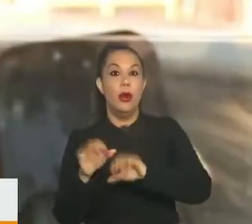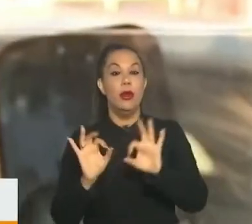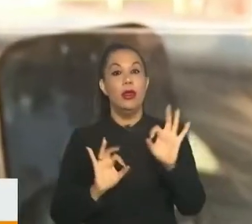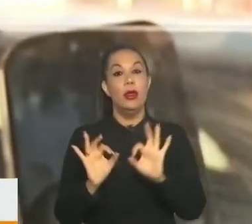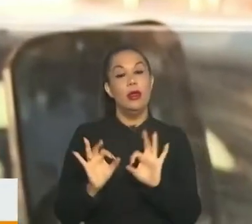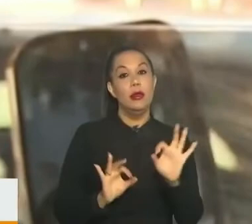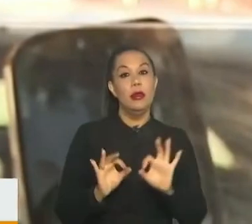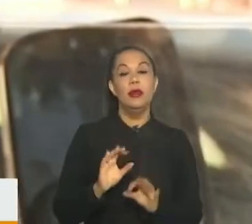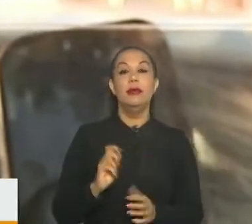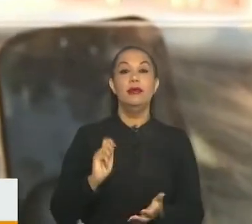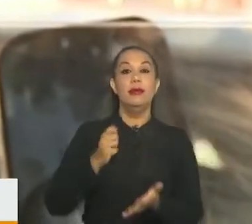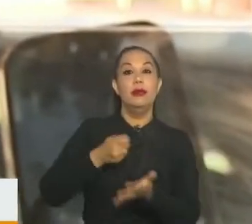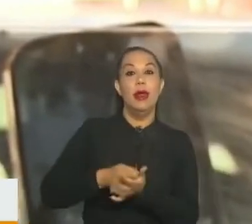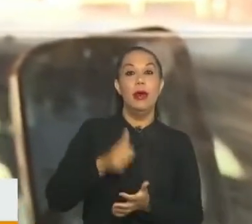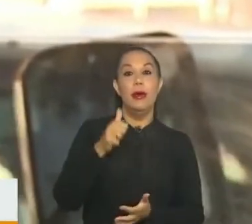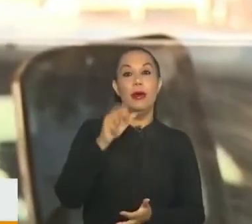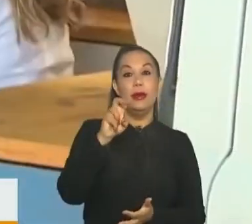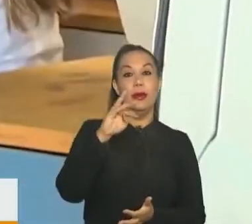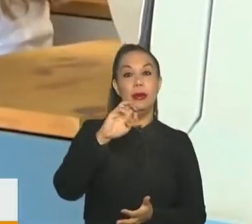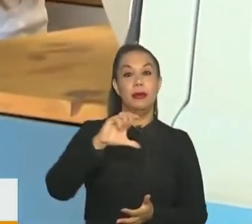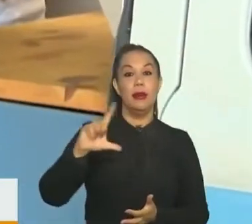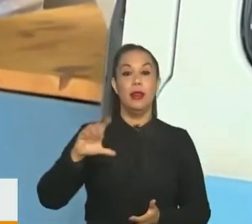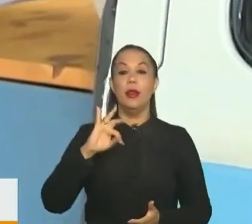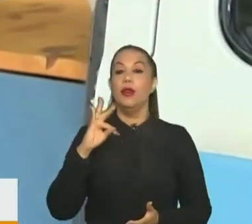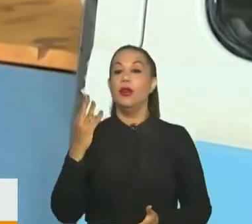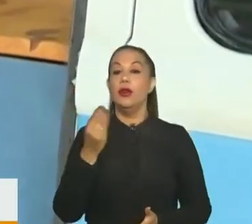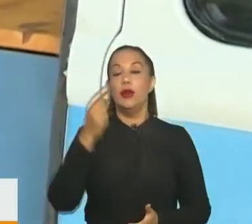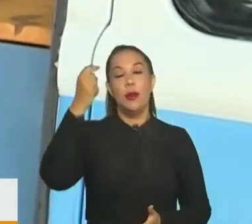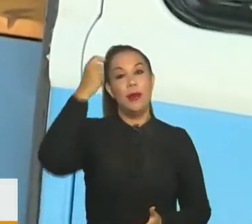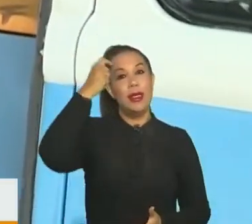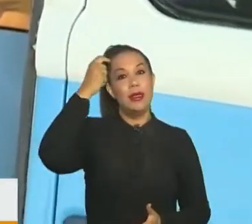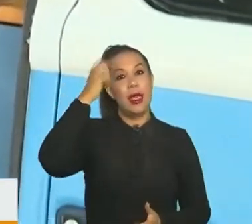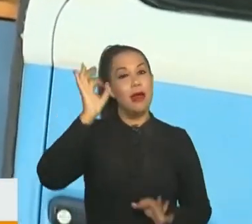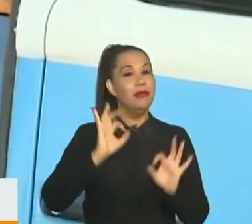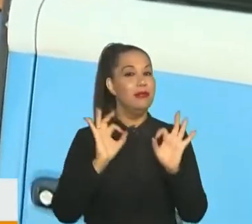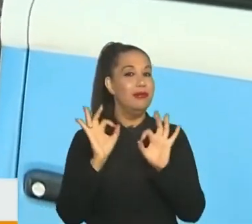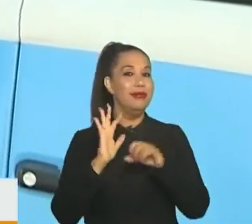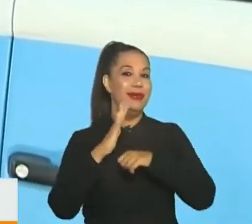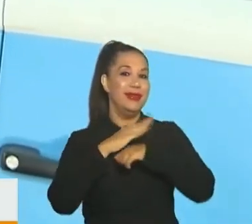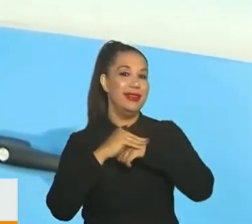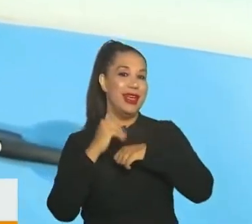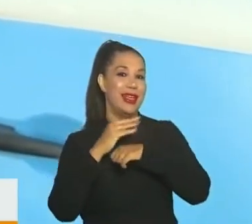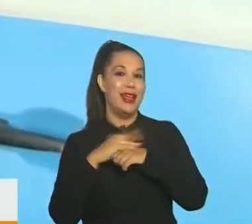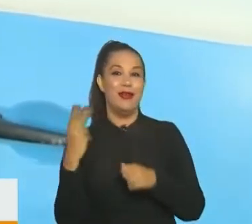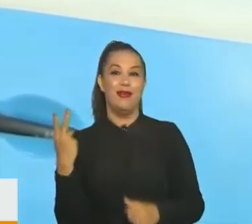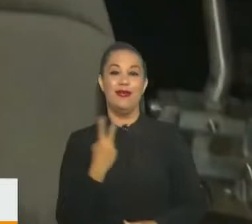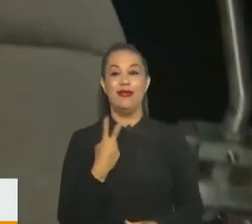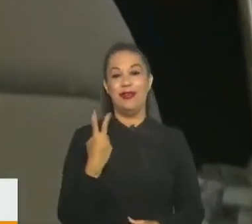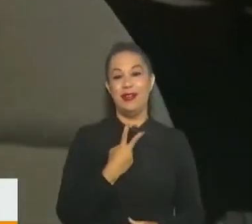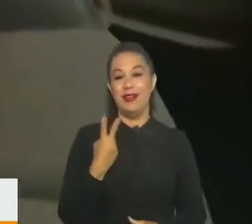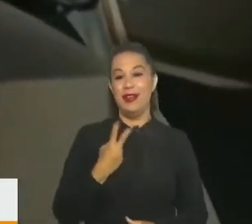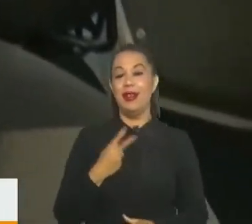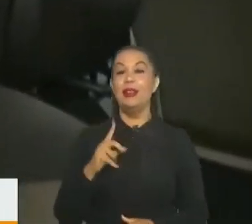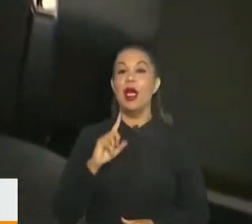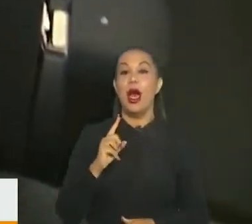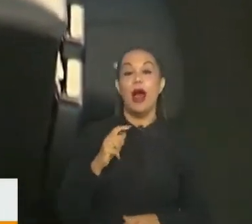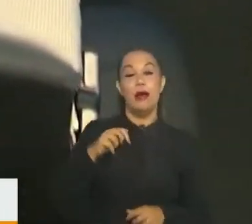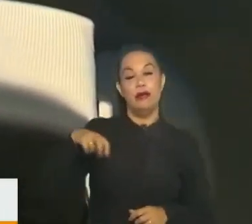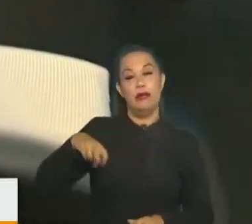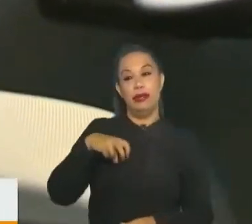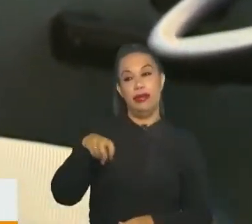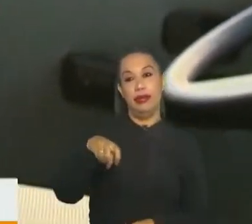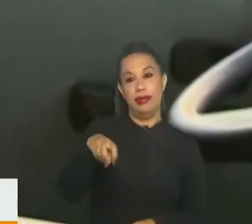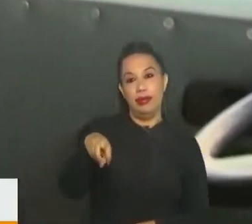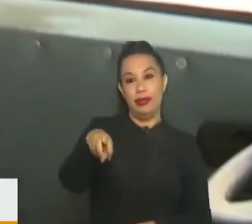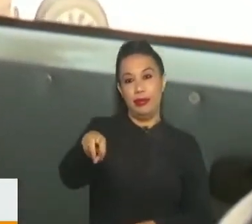desembolsar aproximadamente R$15 mil. Tudo pensado e feito com carinho pelo casal. A primeira parada deve ser